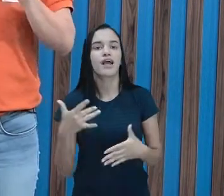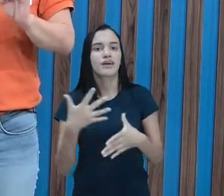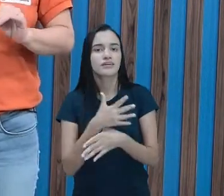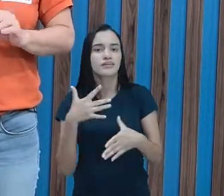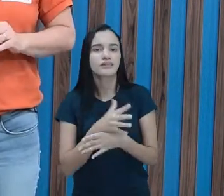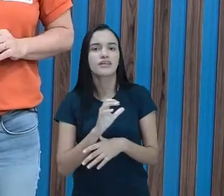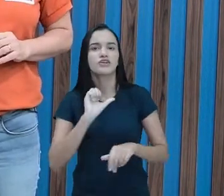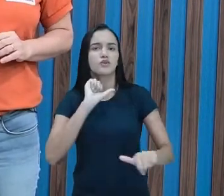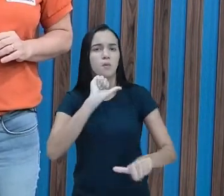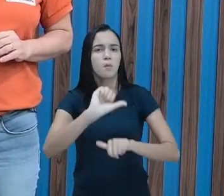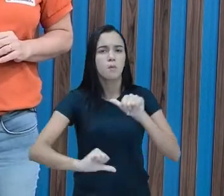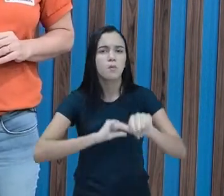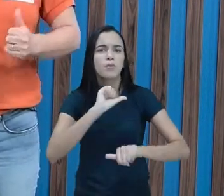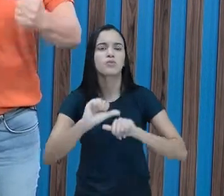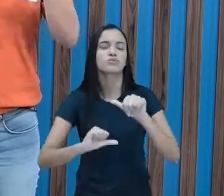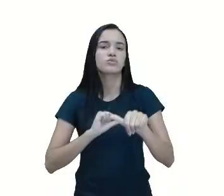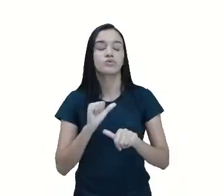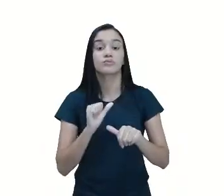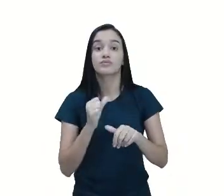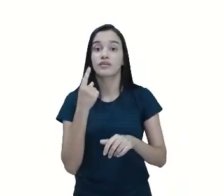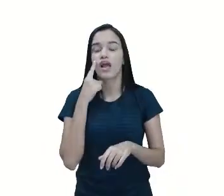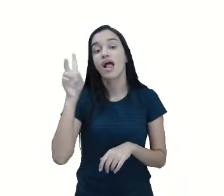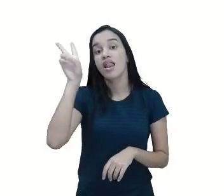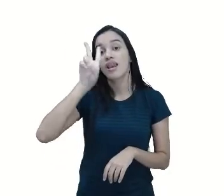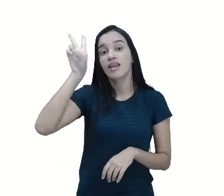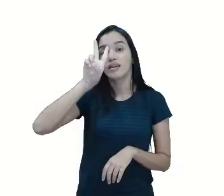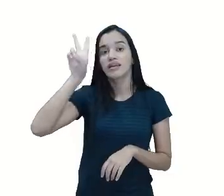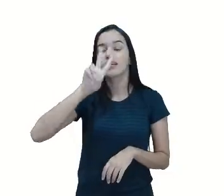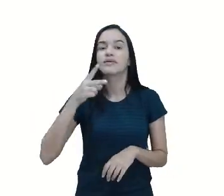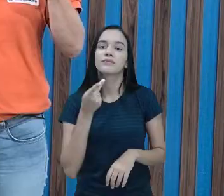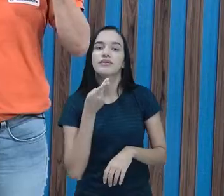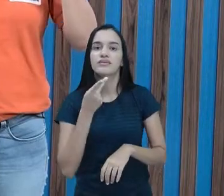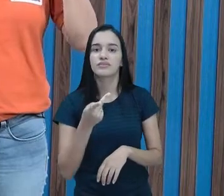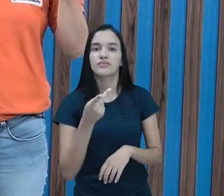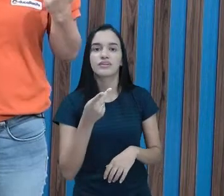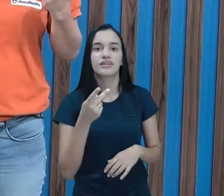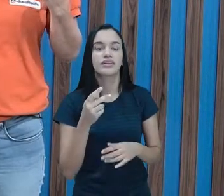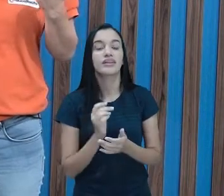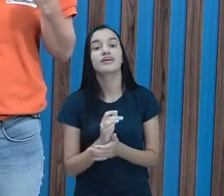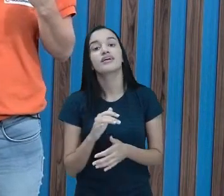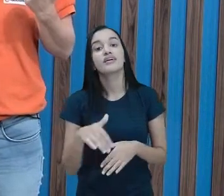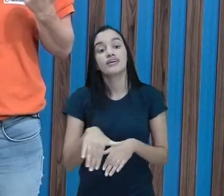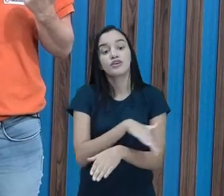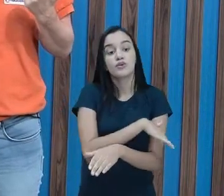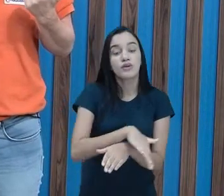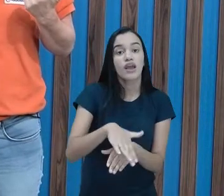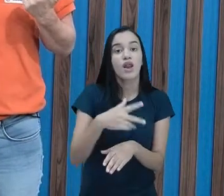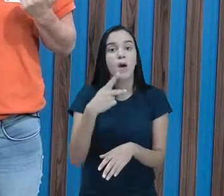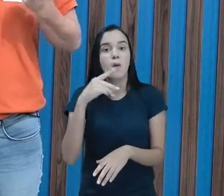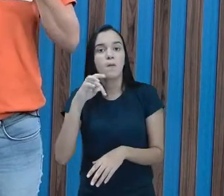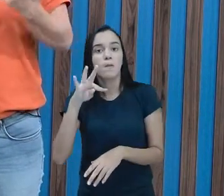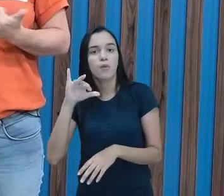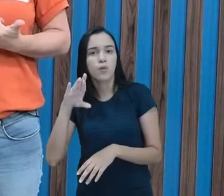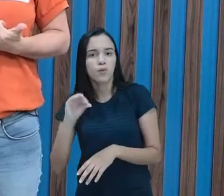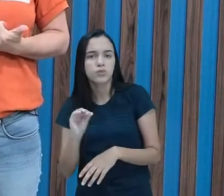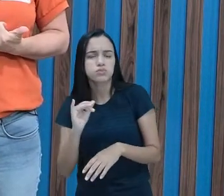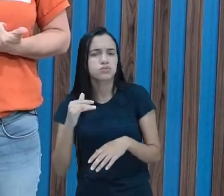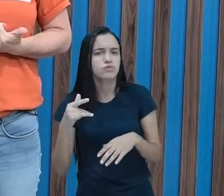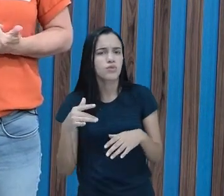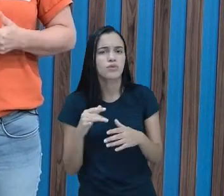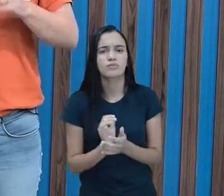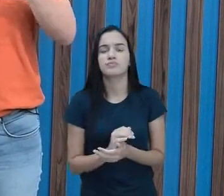Recife mudou após sua fundação? Lembra que eu falei que Recife era somente um porto, logo no comecinho. Será que ela